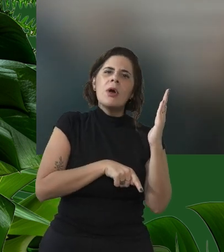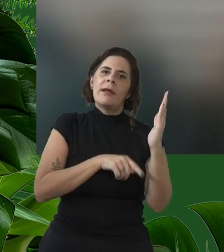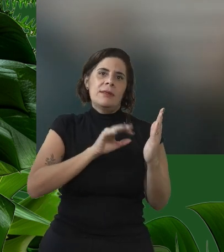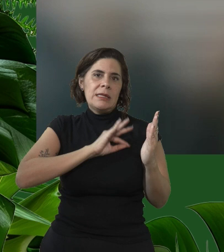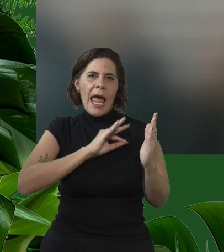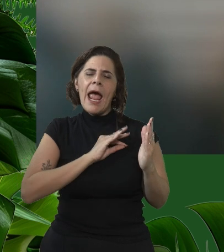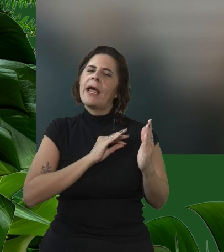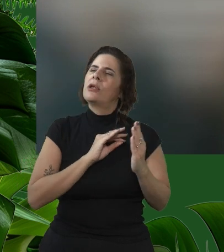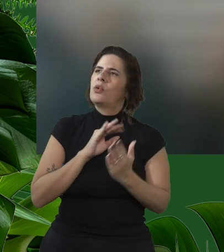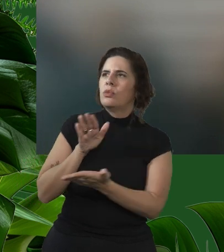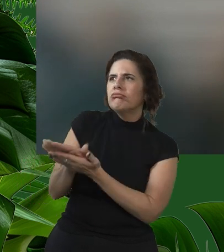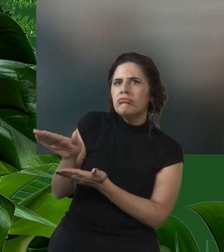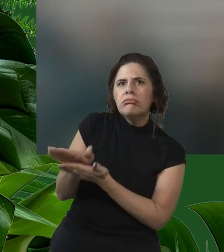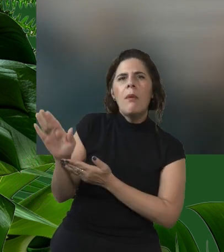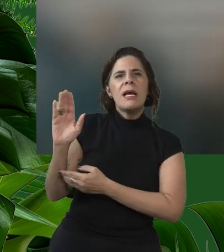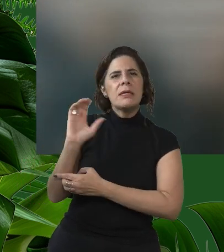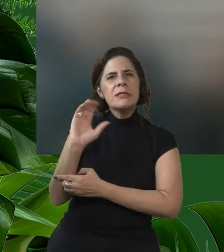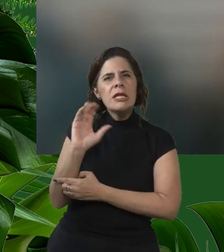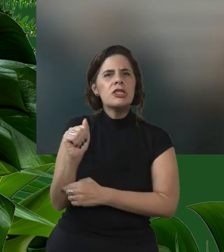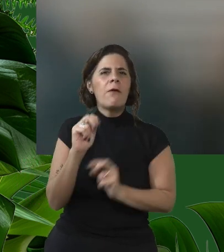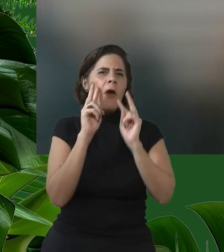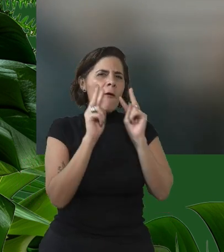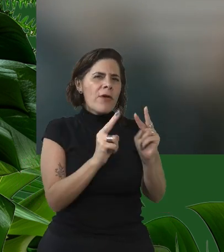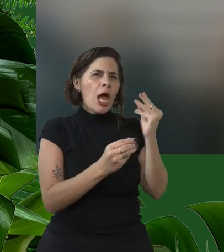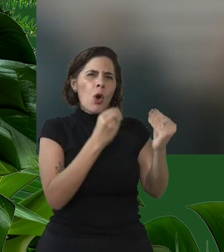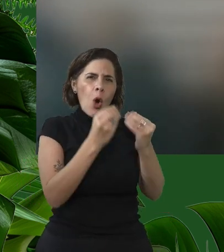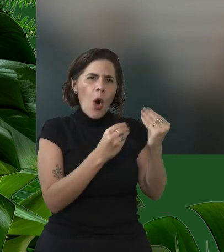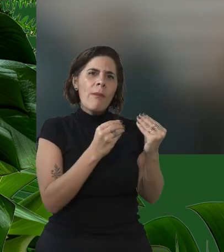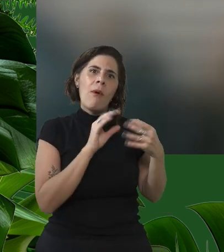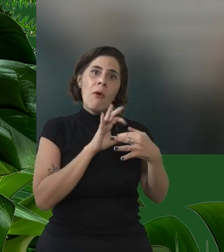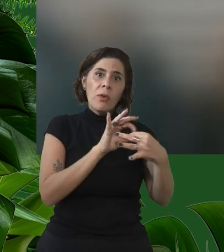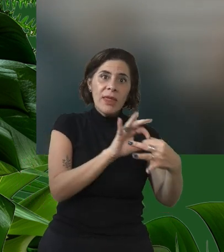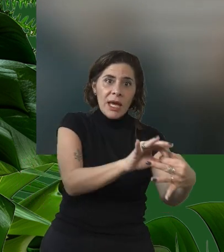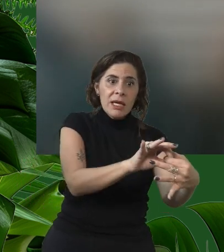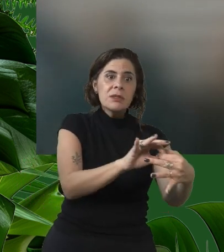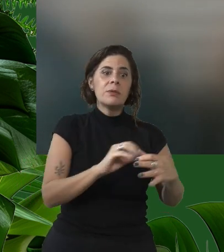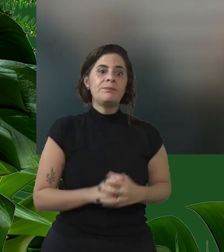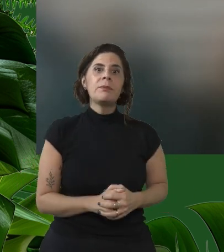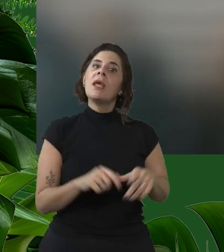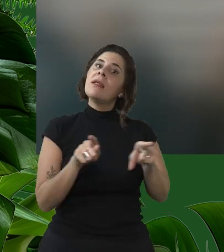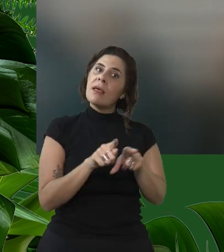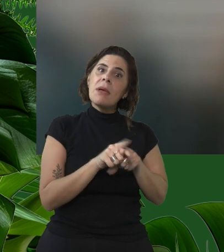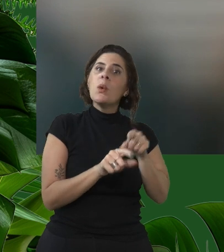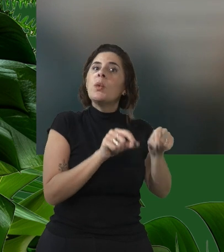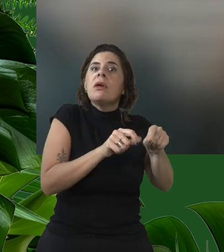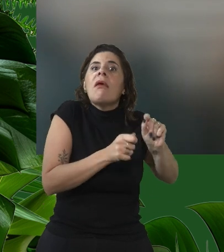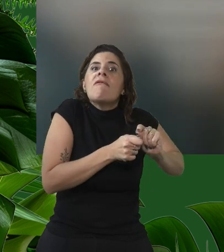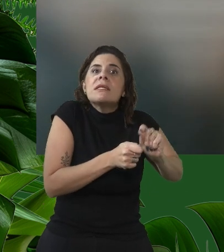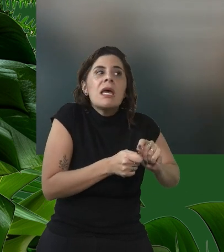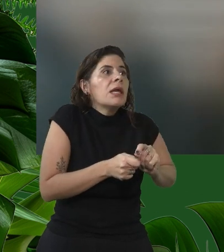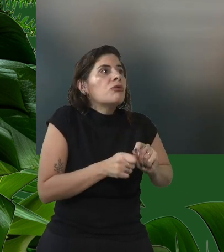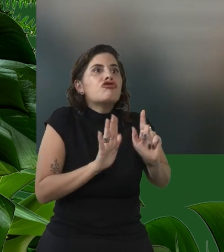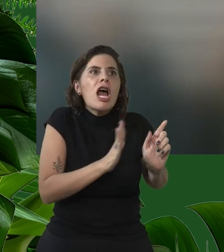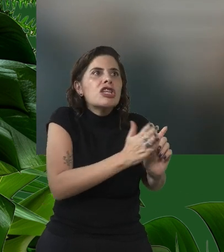publicações científicas, análises de contexto local, análises relacionadas a iniciativas já em desenvolvimento nos territórios,